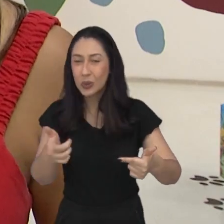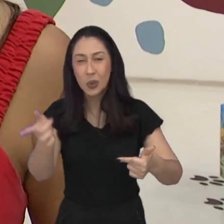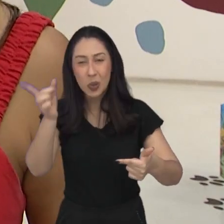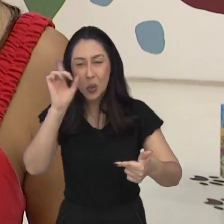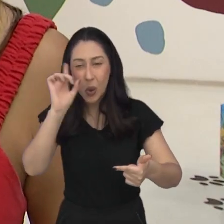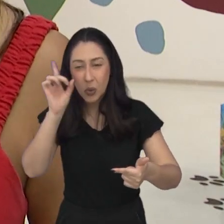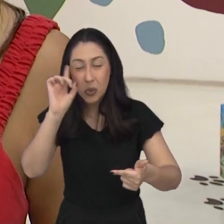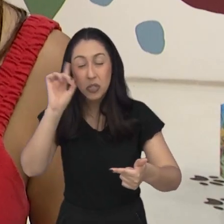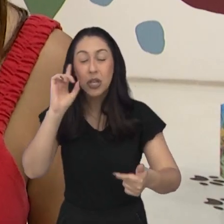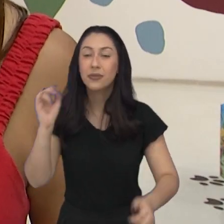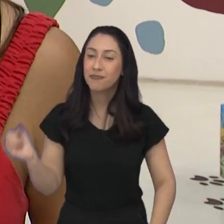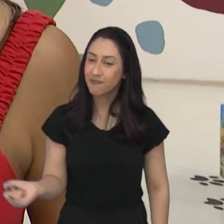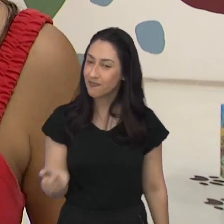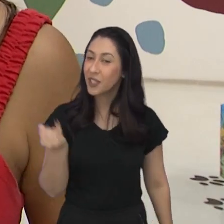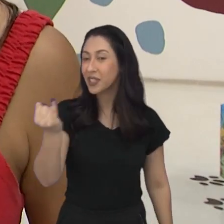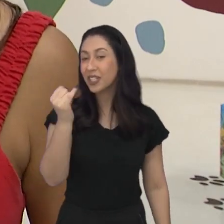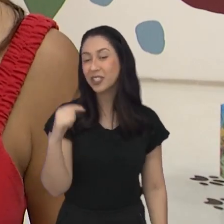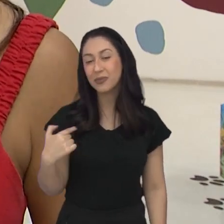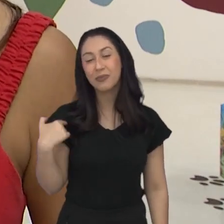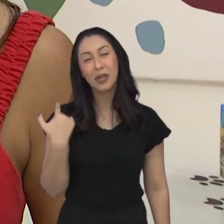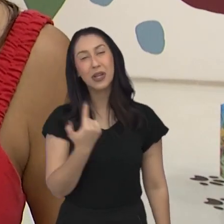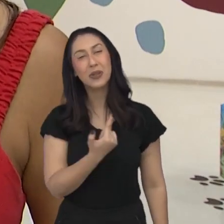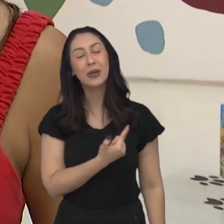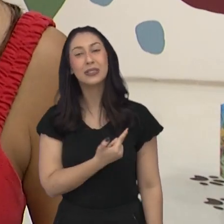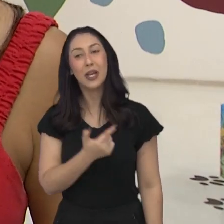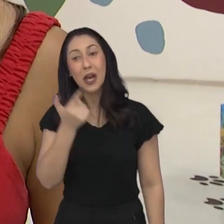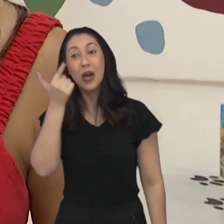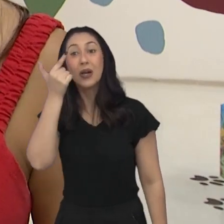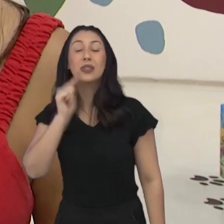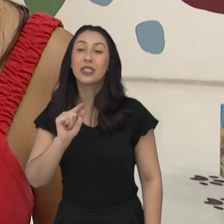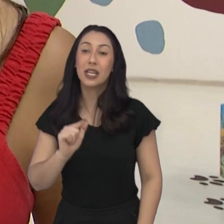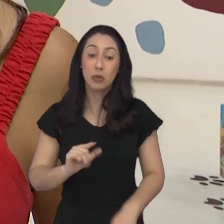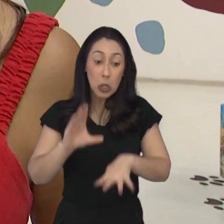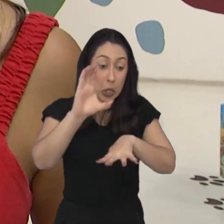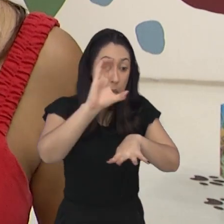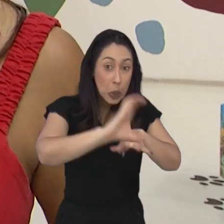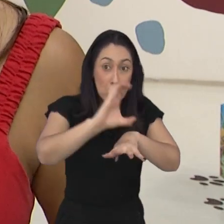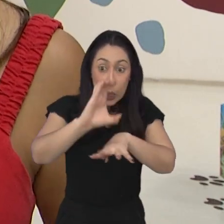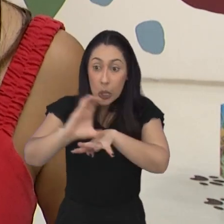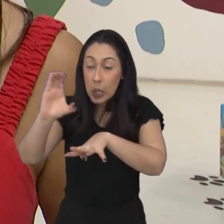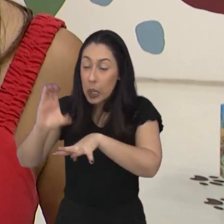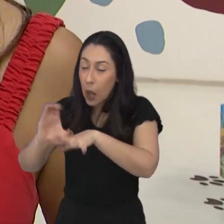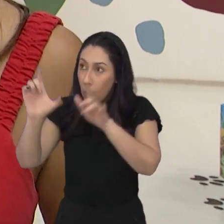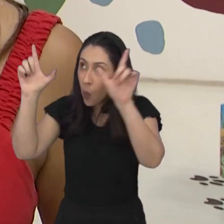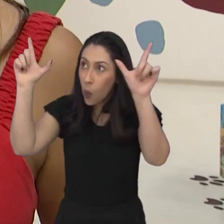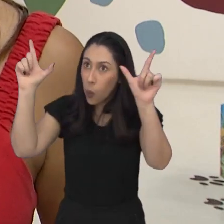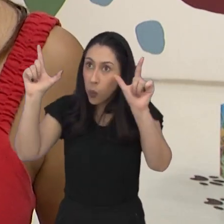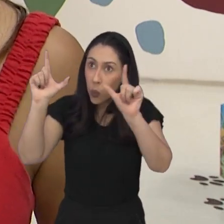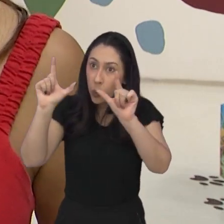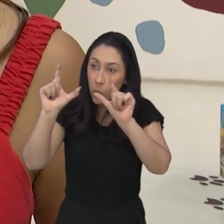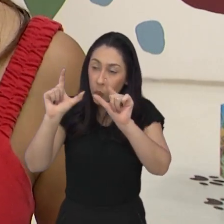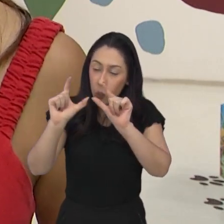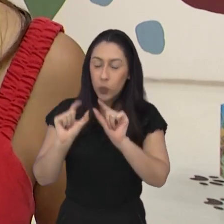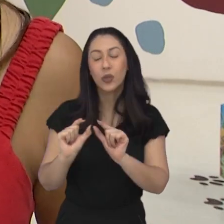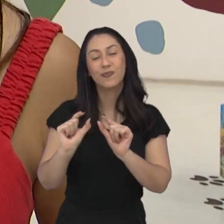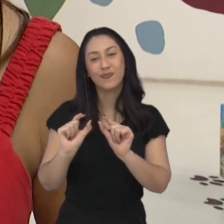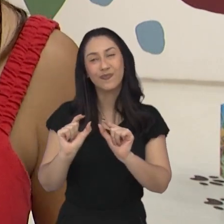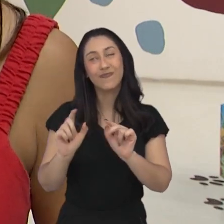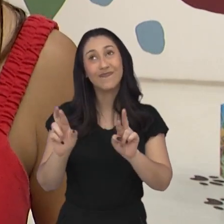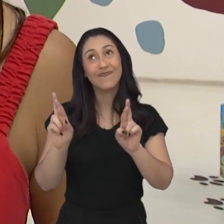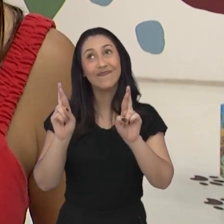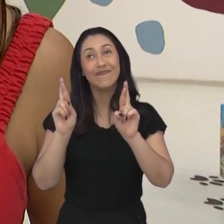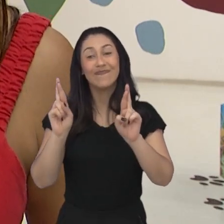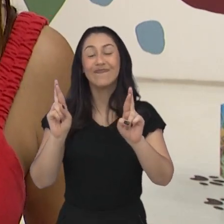todos nós, de cada indivíduo, é muito importante para que a gente consiga descarbonizar o mundo, chegar à minimização efetiva do que a